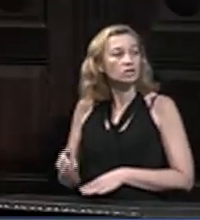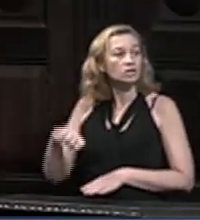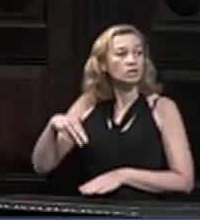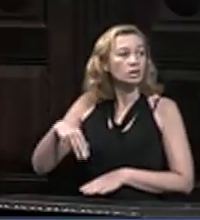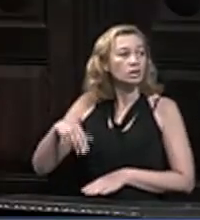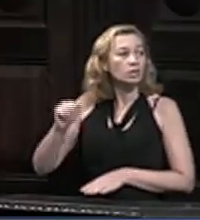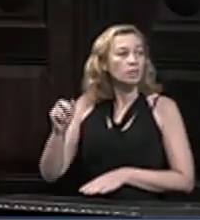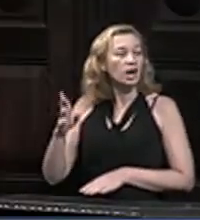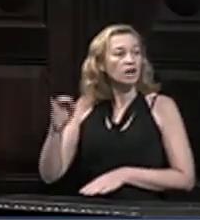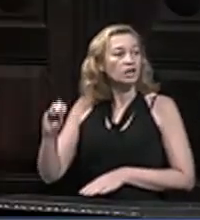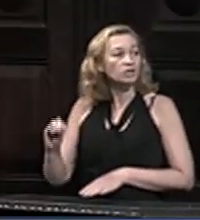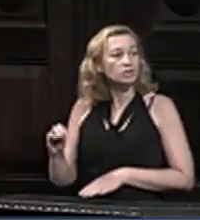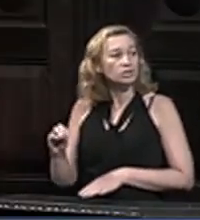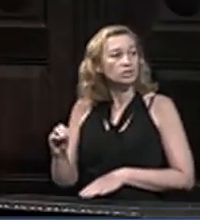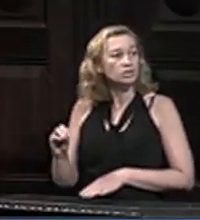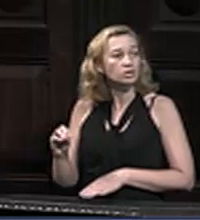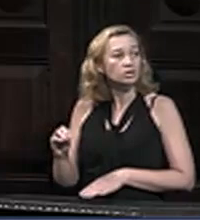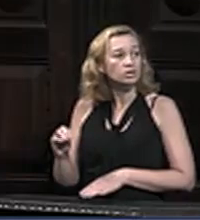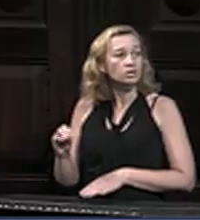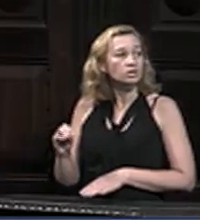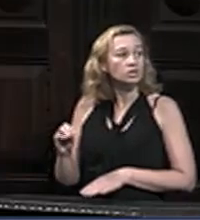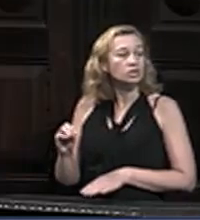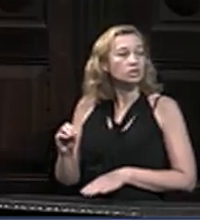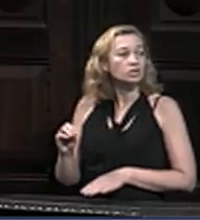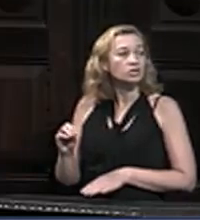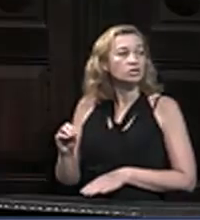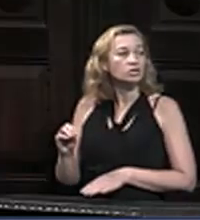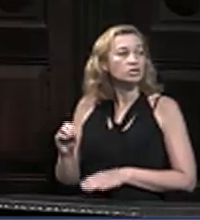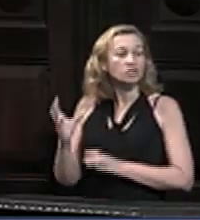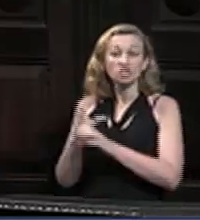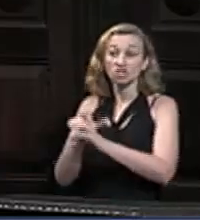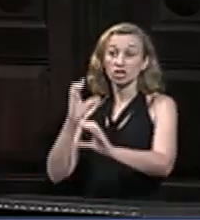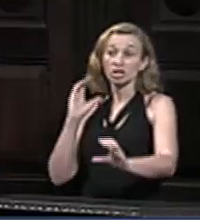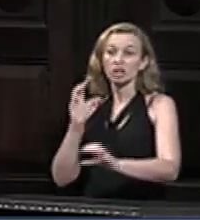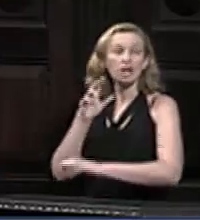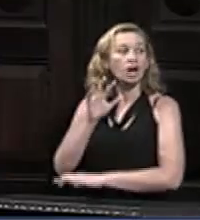Lazzarini, graduada em Engenharia Agrônoma pela USP,